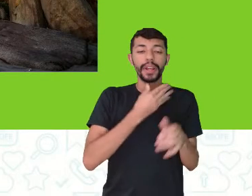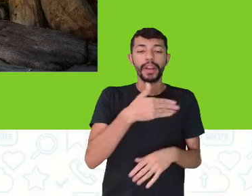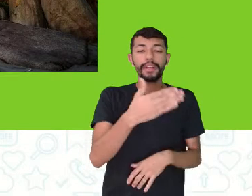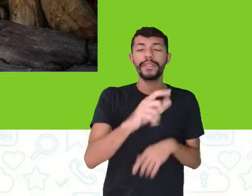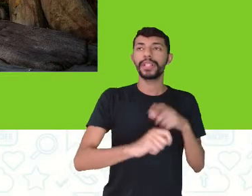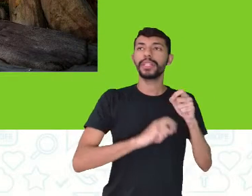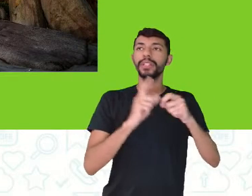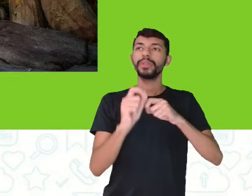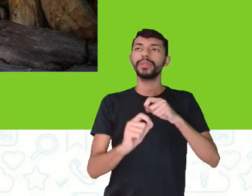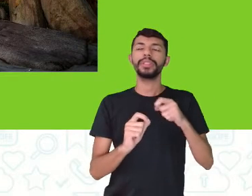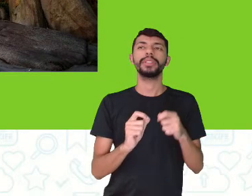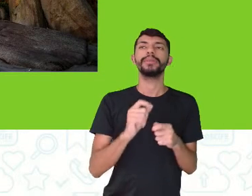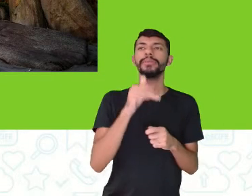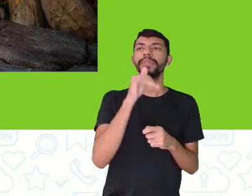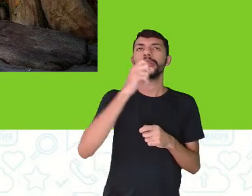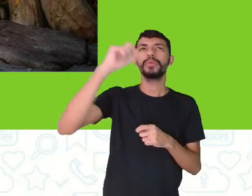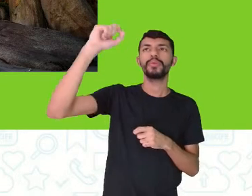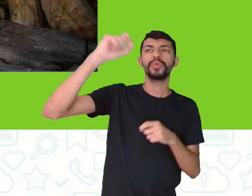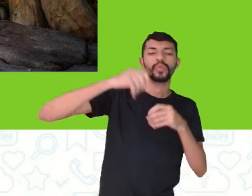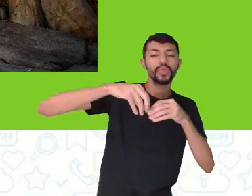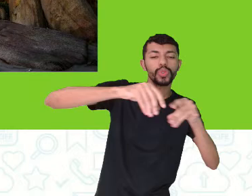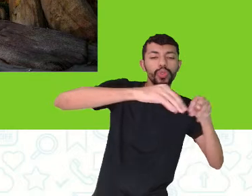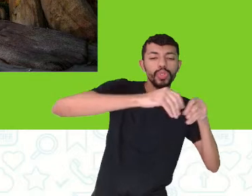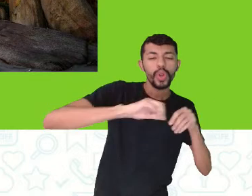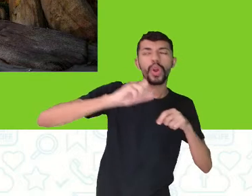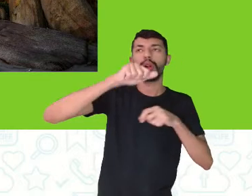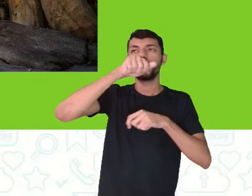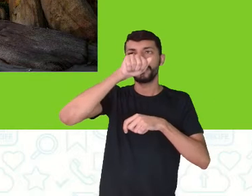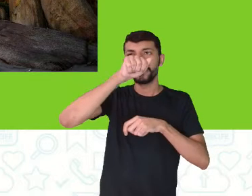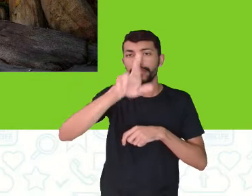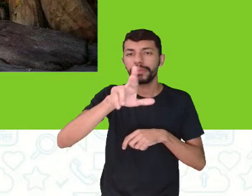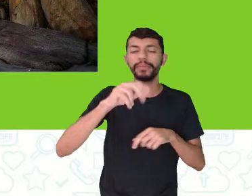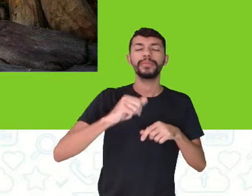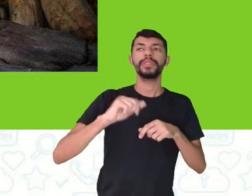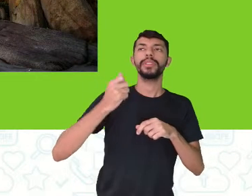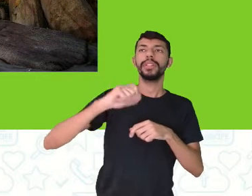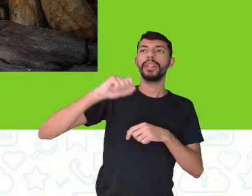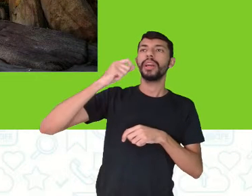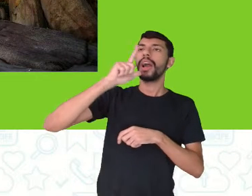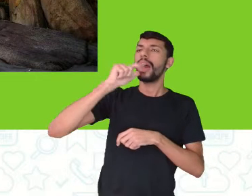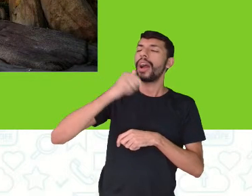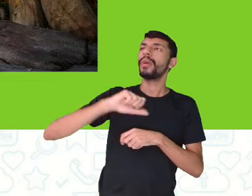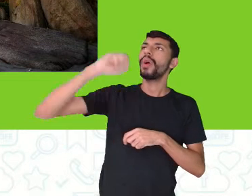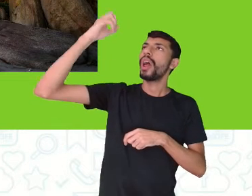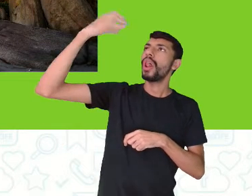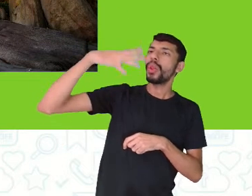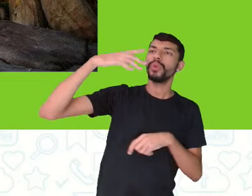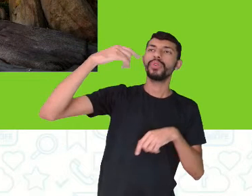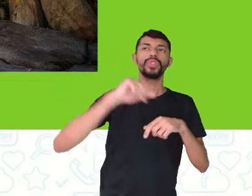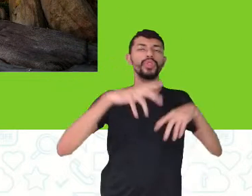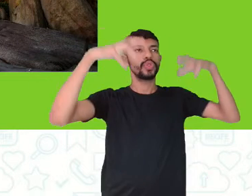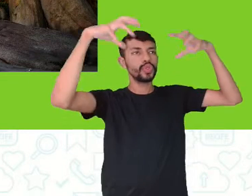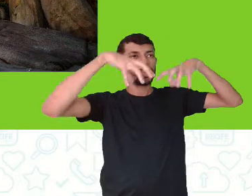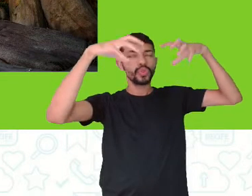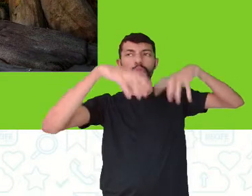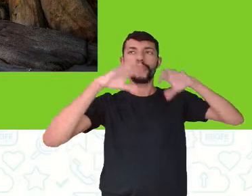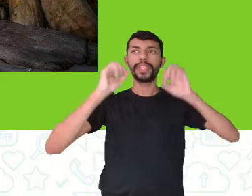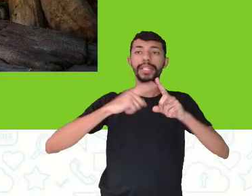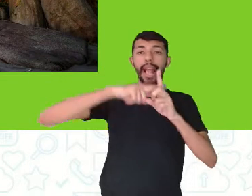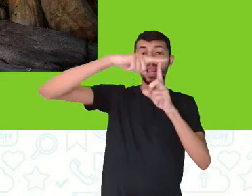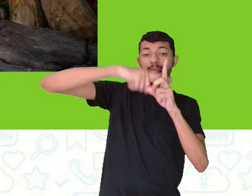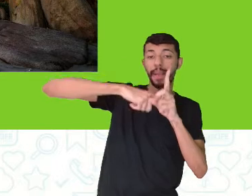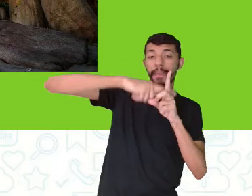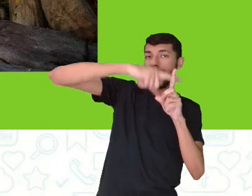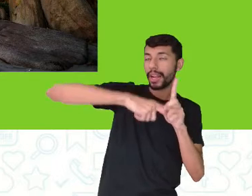das espécies, como o solo, o ar, a luz, chuva, umidade,